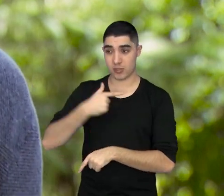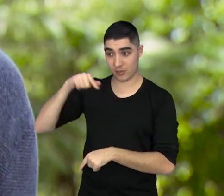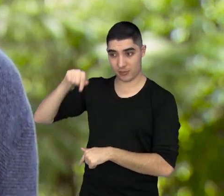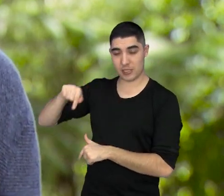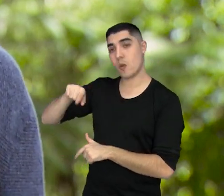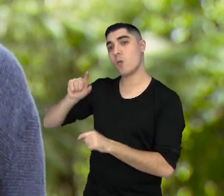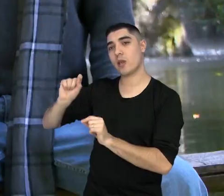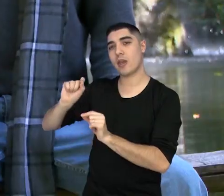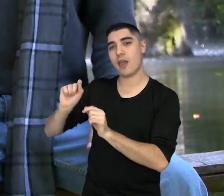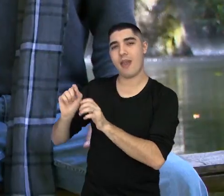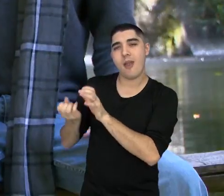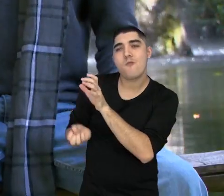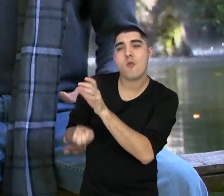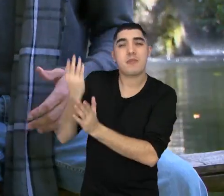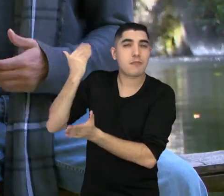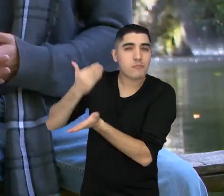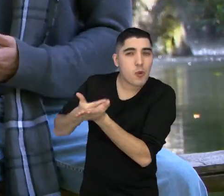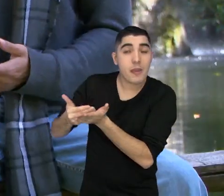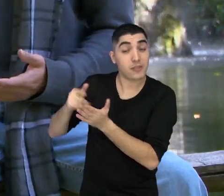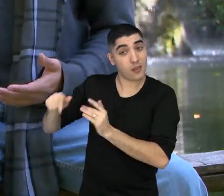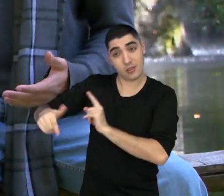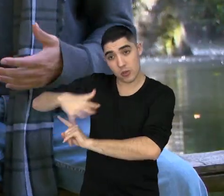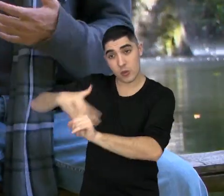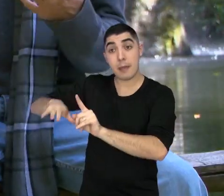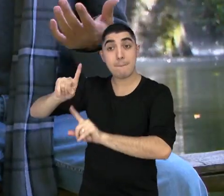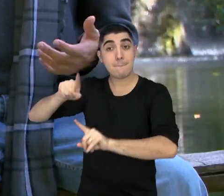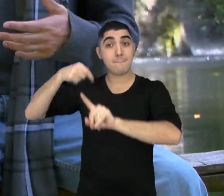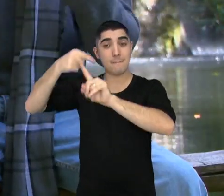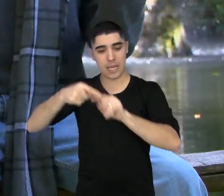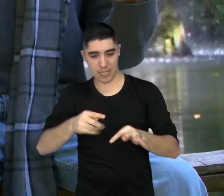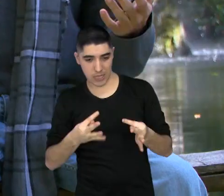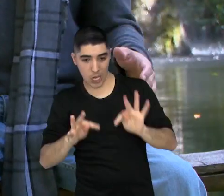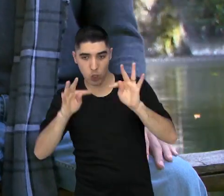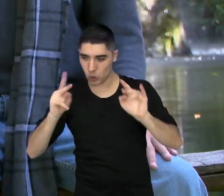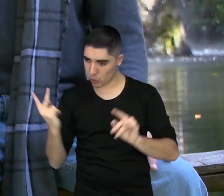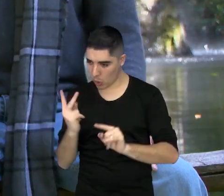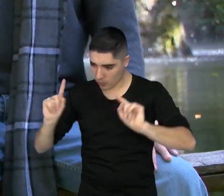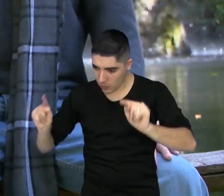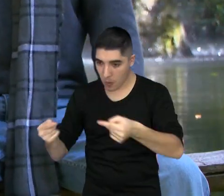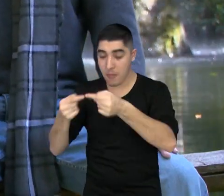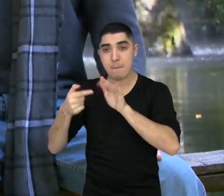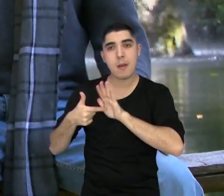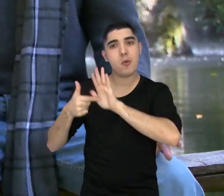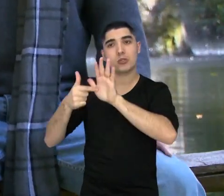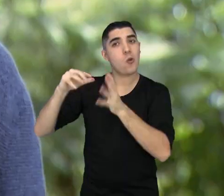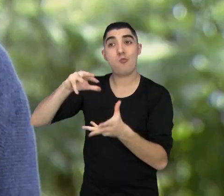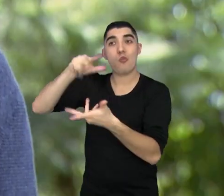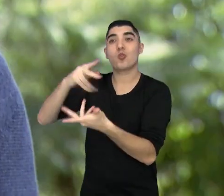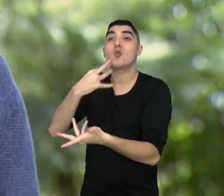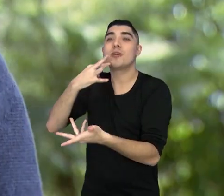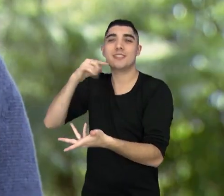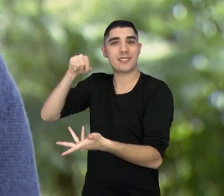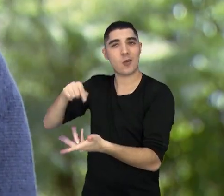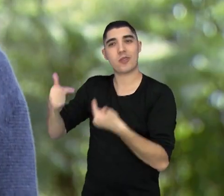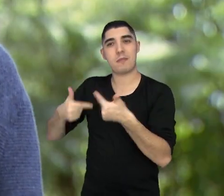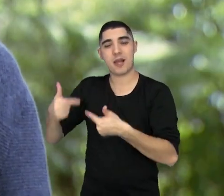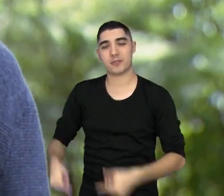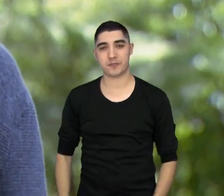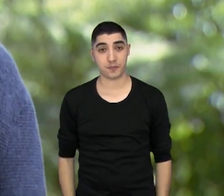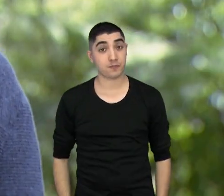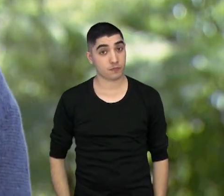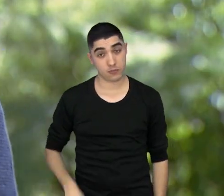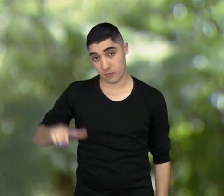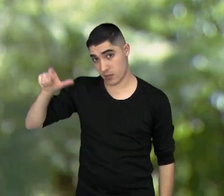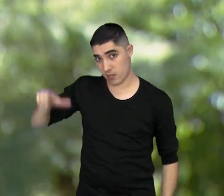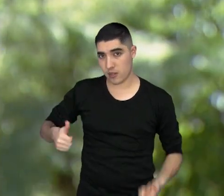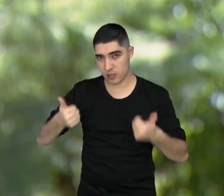Que é a natureza, e a necessidade da tecnologia mesmo, para a gente poder estar mostrando esse trabalho para o mundo, né? Lucas destacou